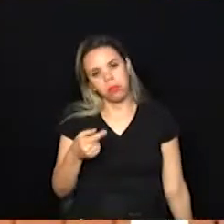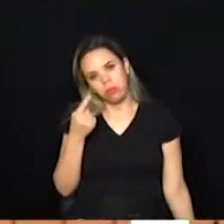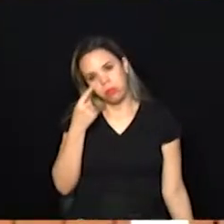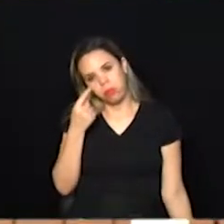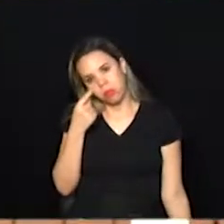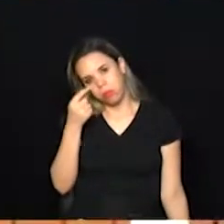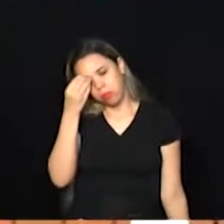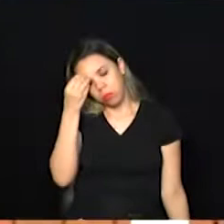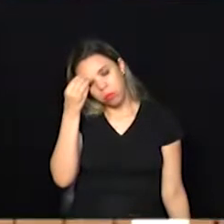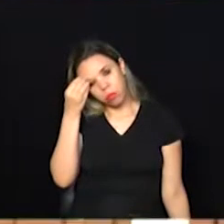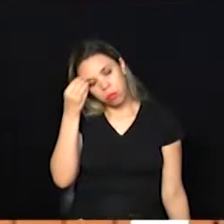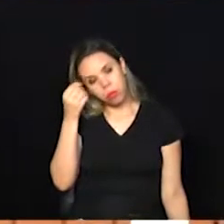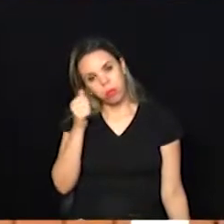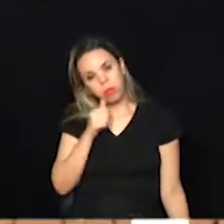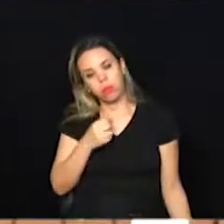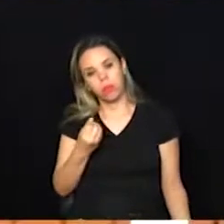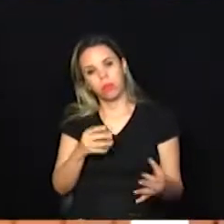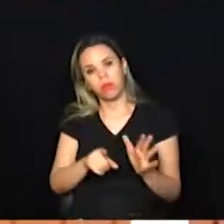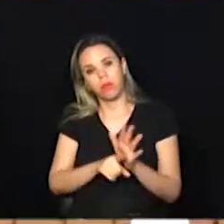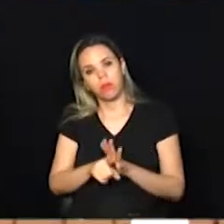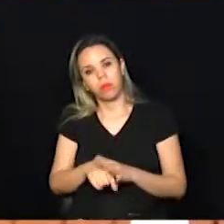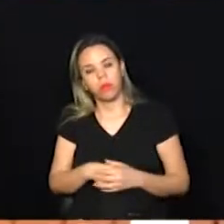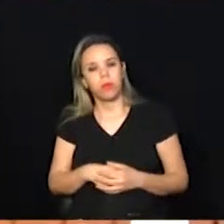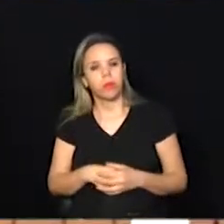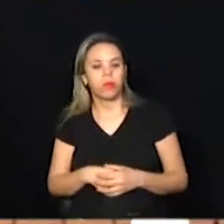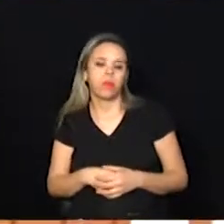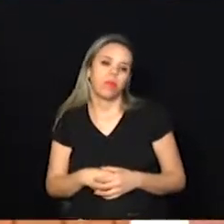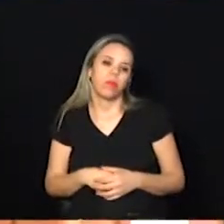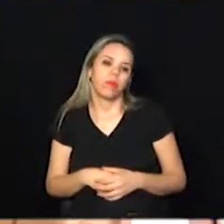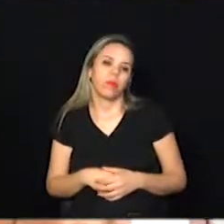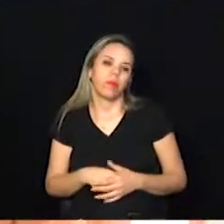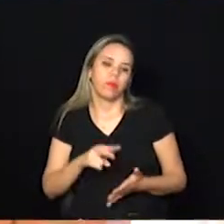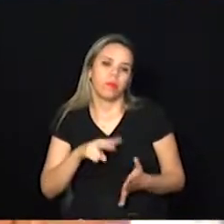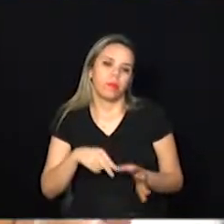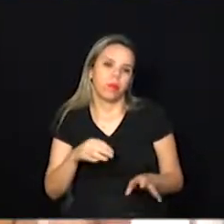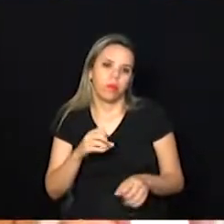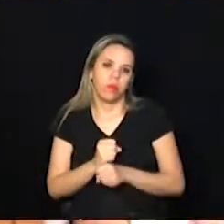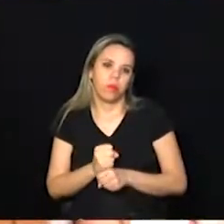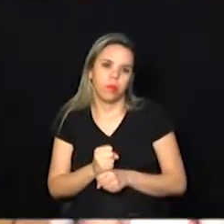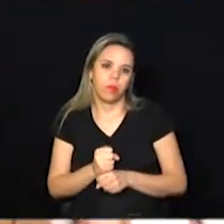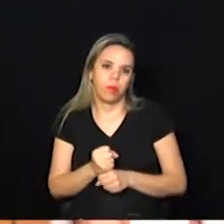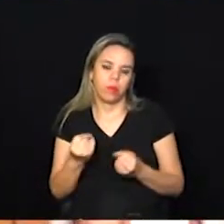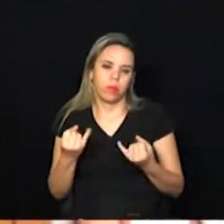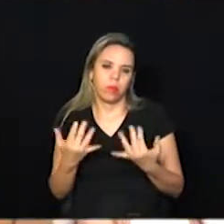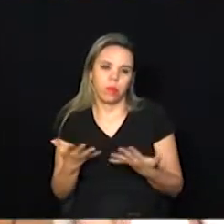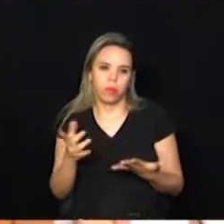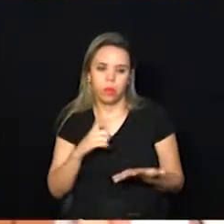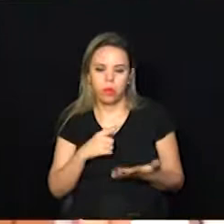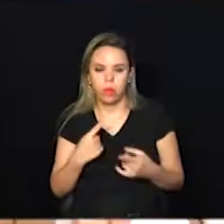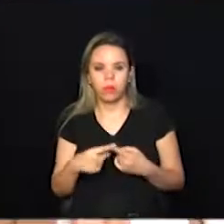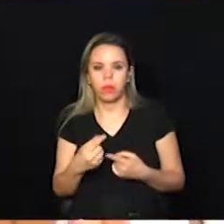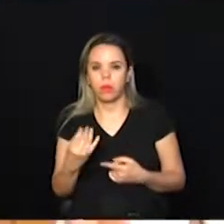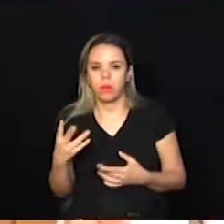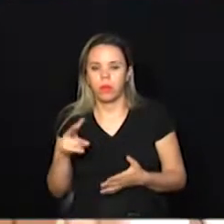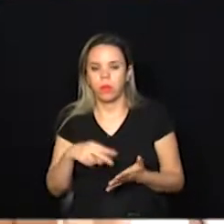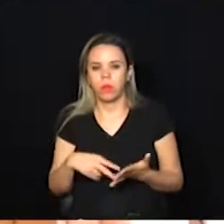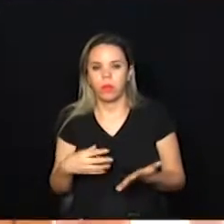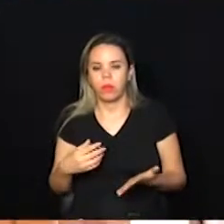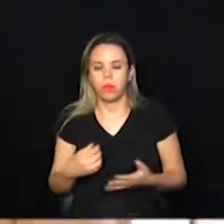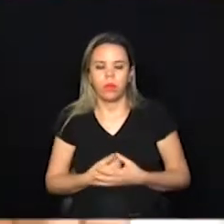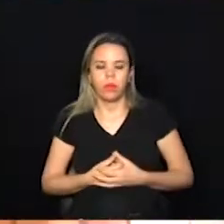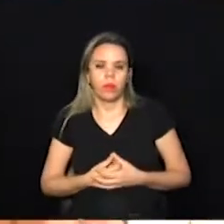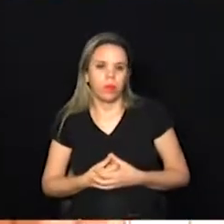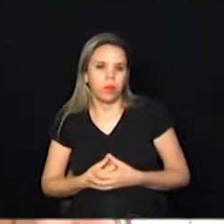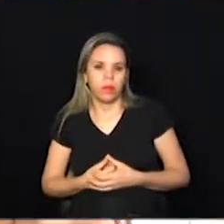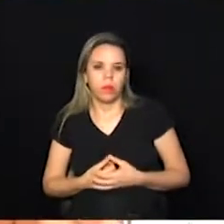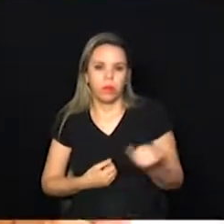com vocês, tá, meninas, a informação, qual é a leitura, qual que é a justificativa que vocês dão na leitura desses dados. Acho que é